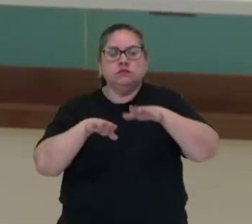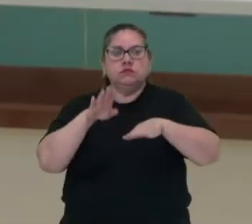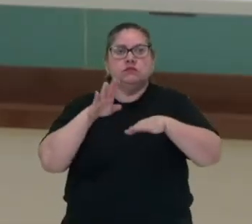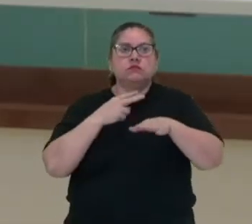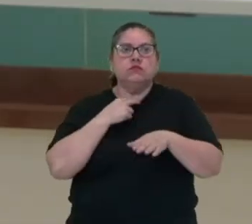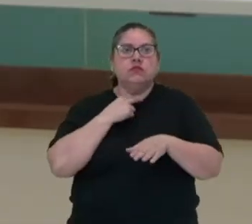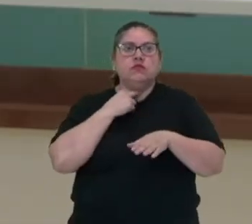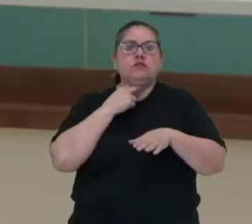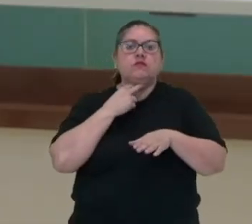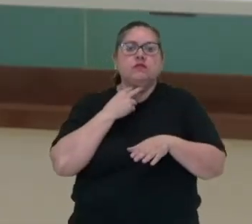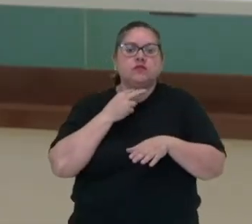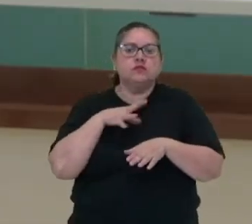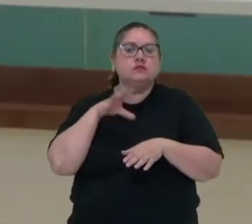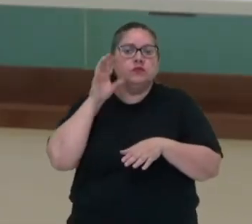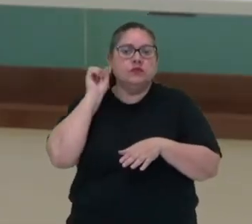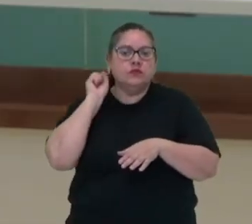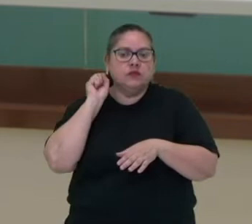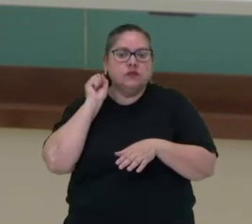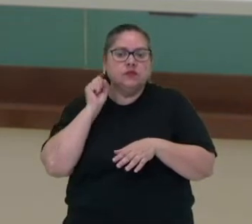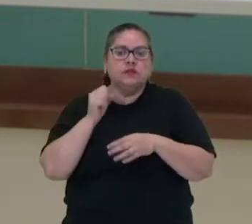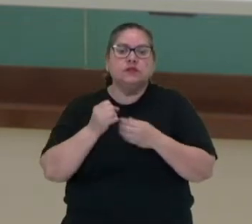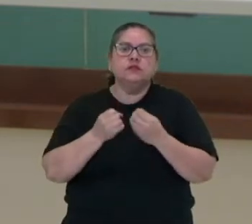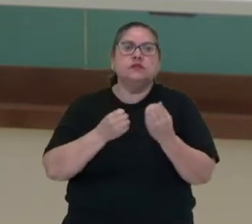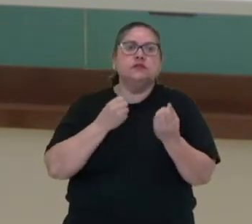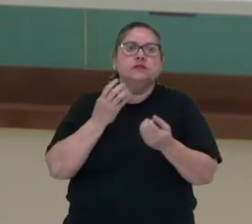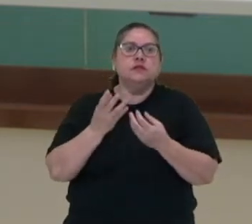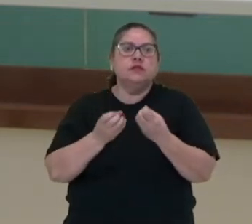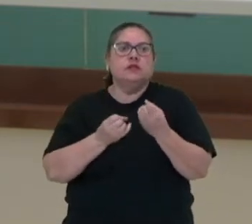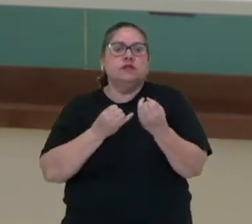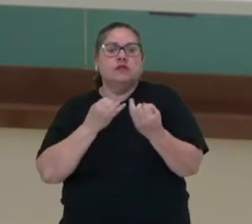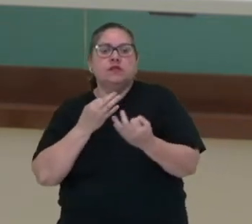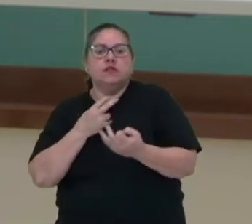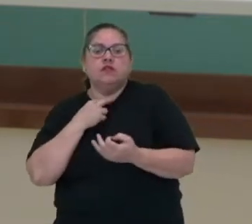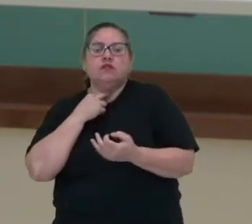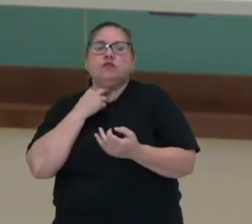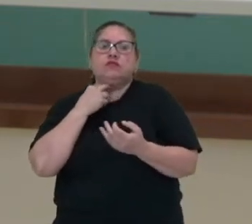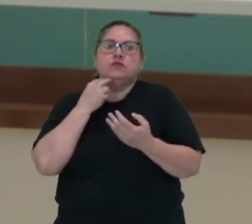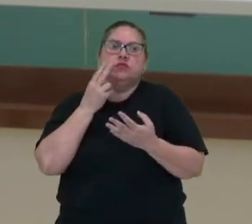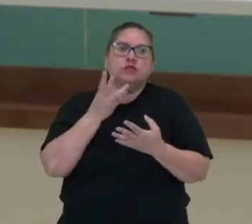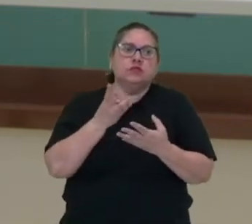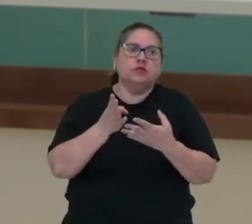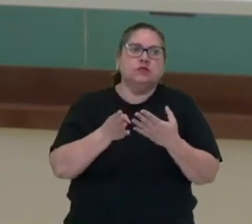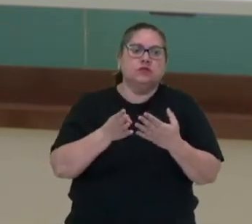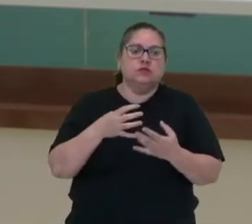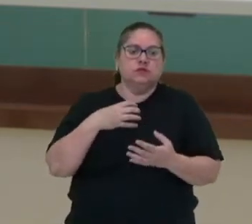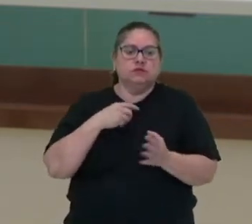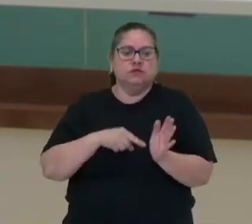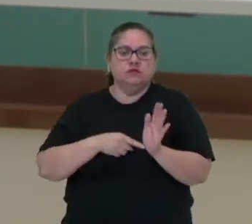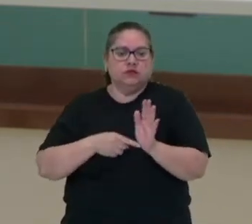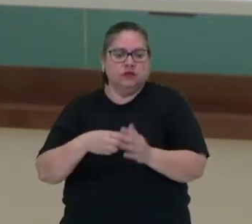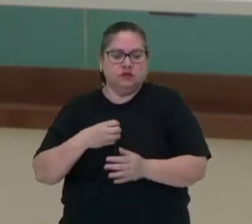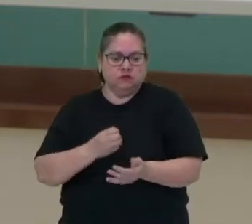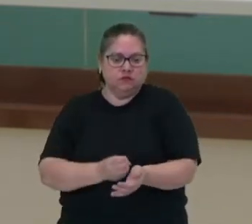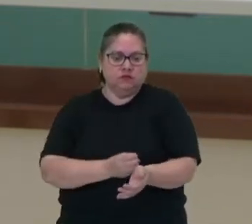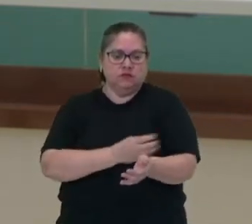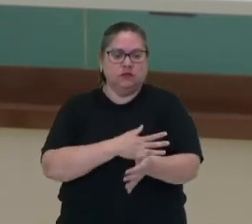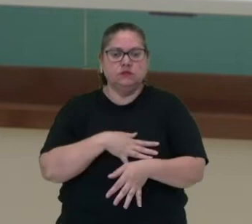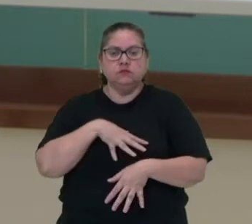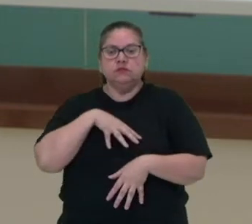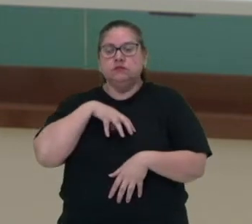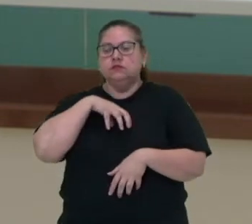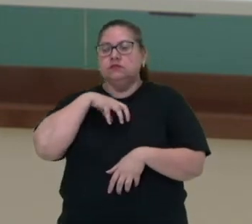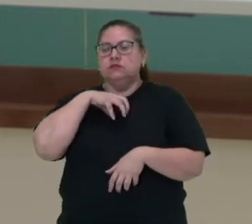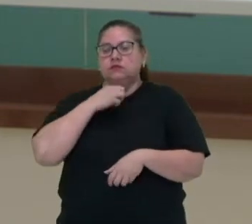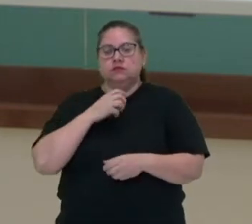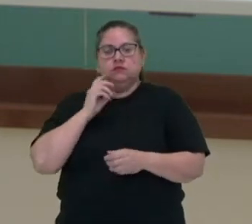voz. Então, mais uma qualidade, né? Nós já falamos sobre a questão da voz, que ela vai exprimir nossa emoção, a respiração,